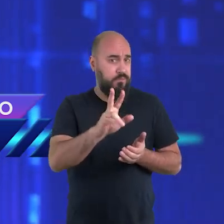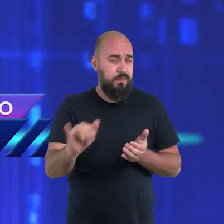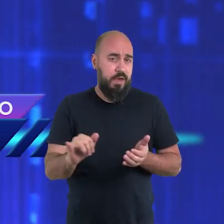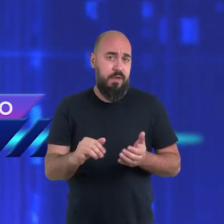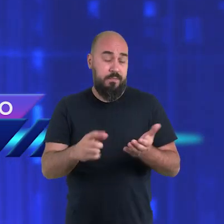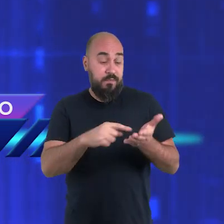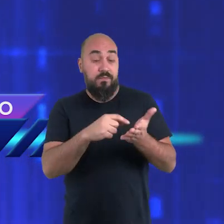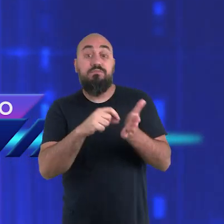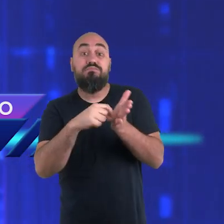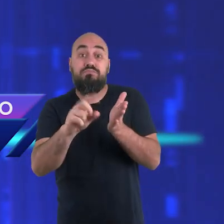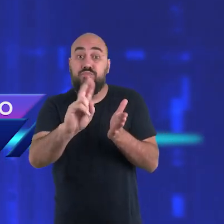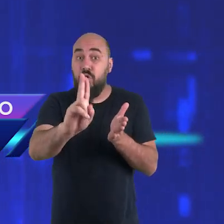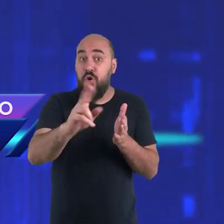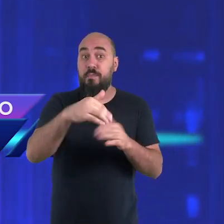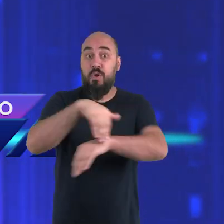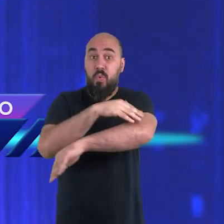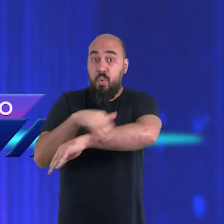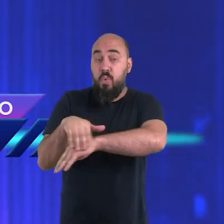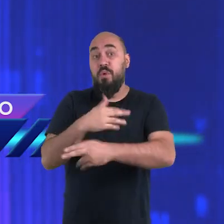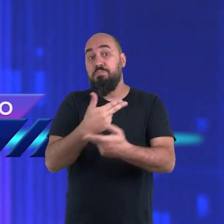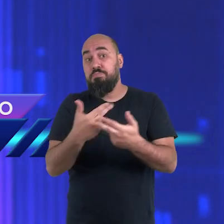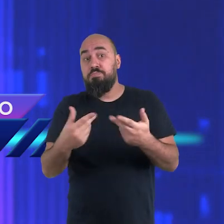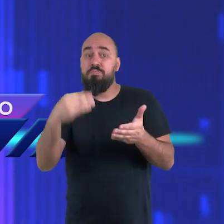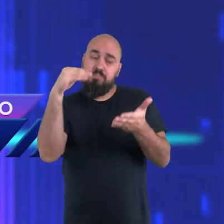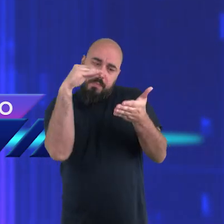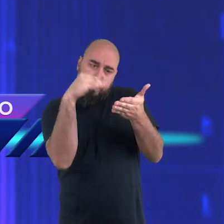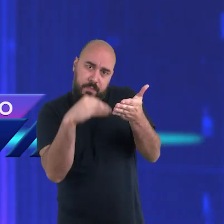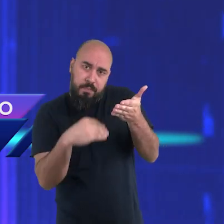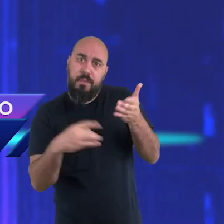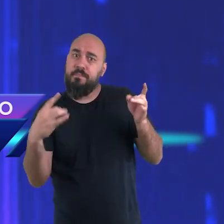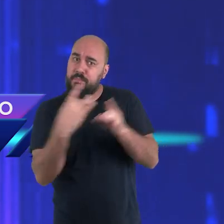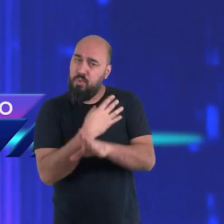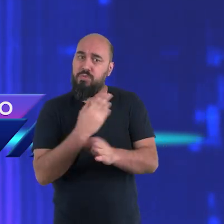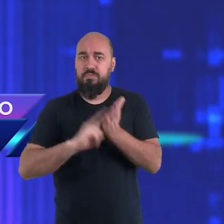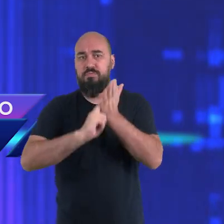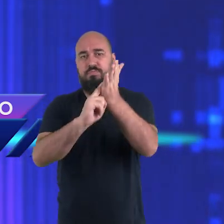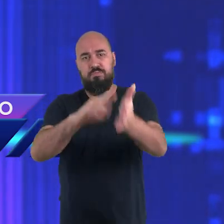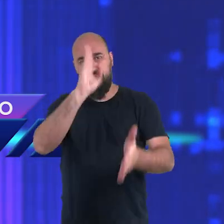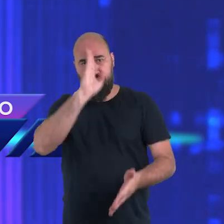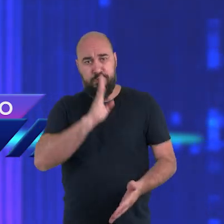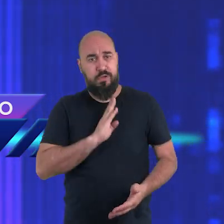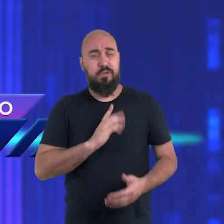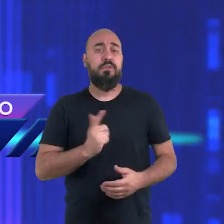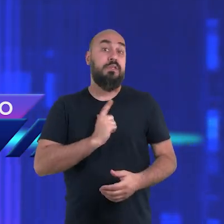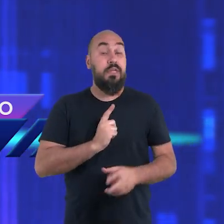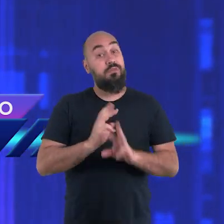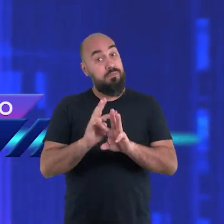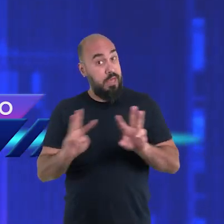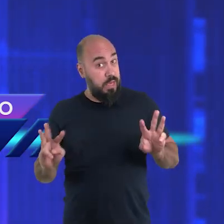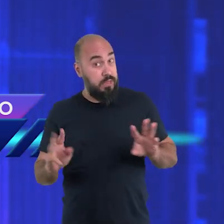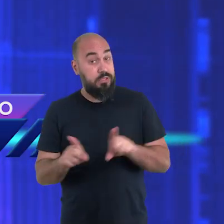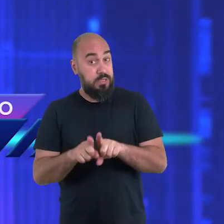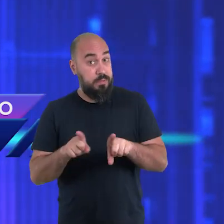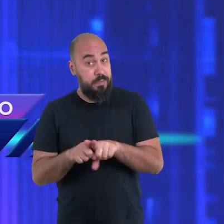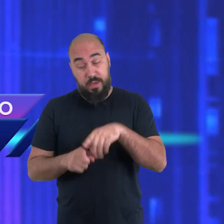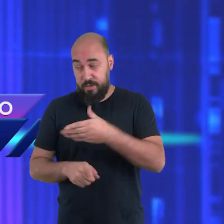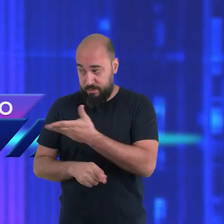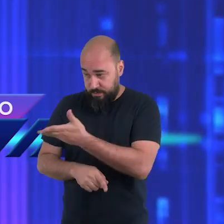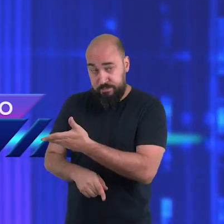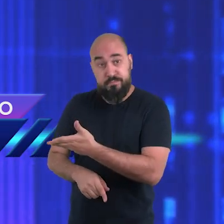se inscreva na escola bíblica. E também tem o nosso site, biblia.com.br. Aqui na tela